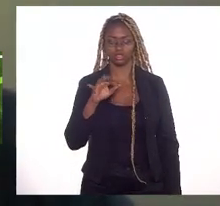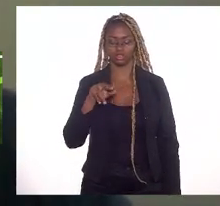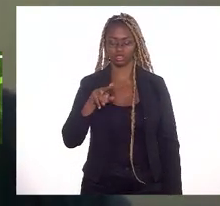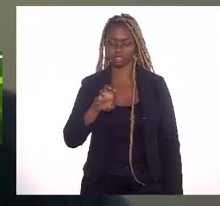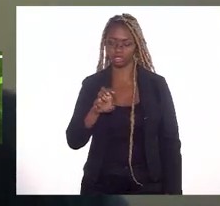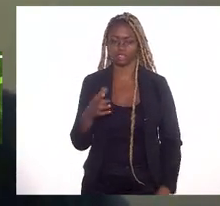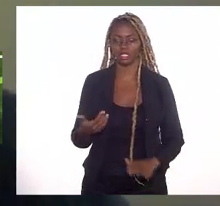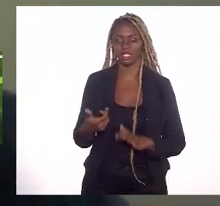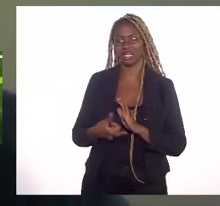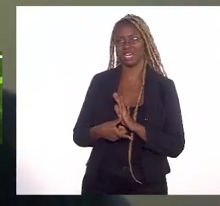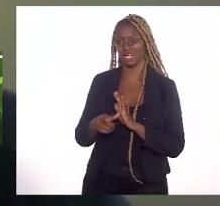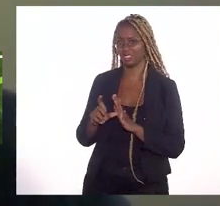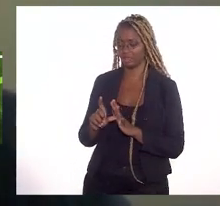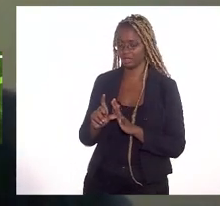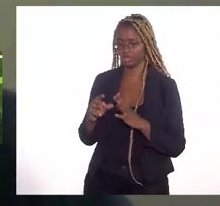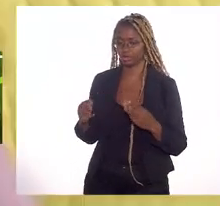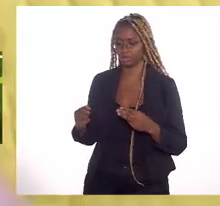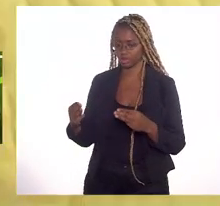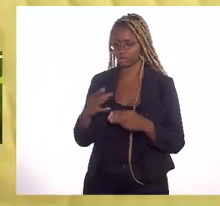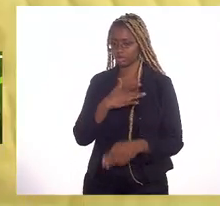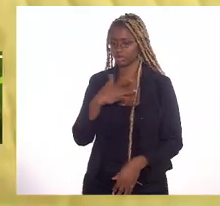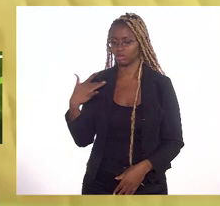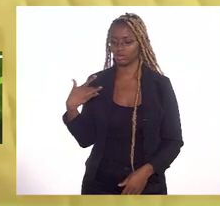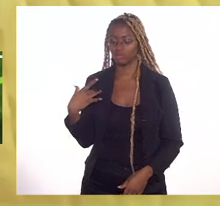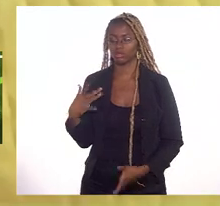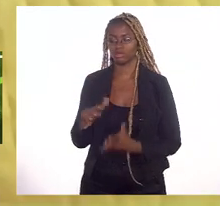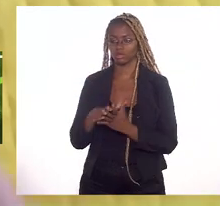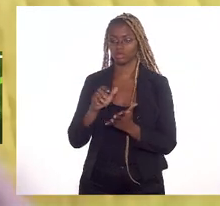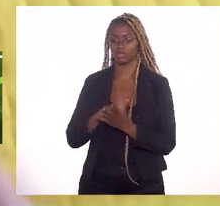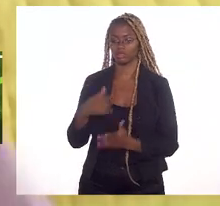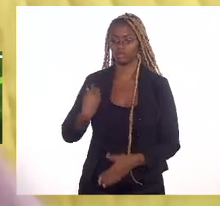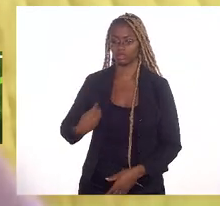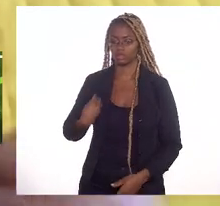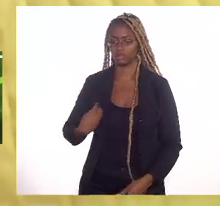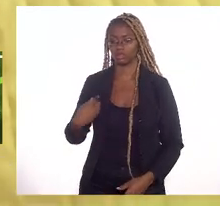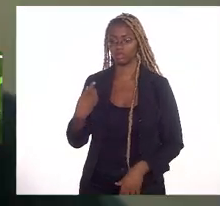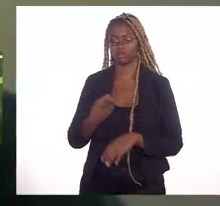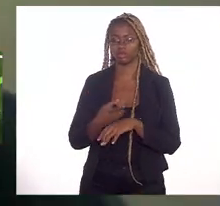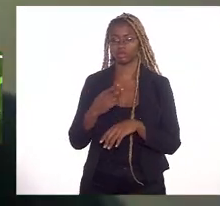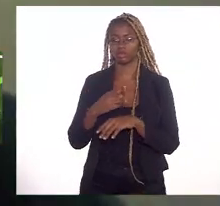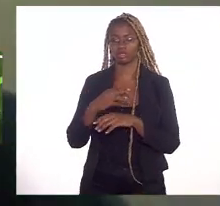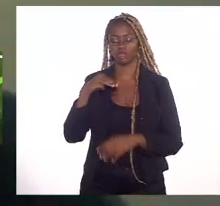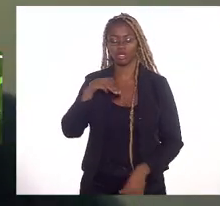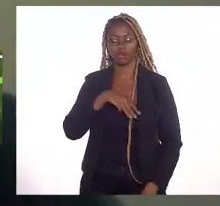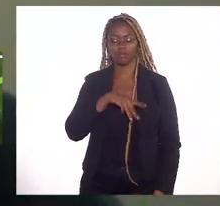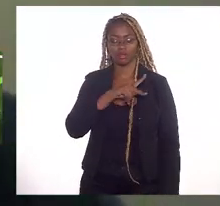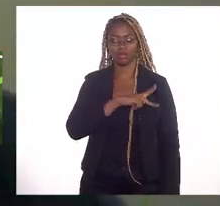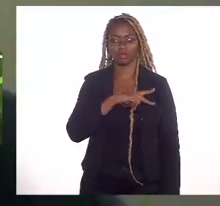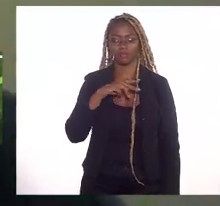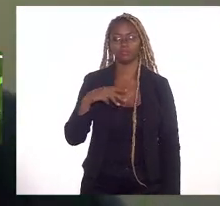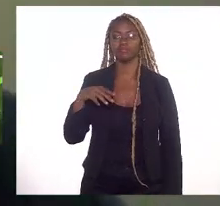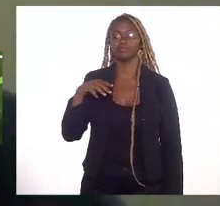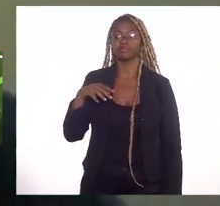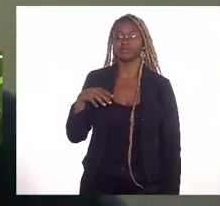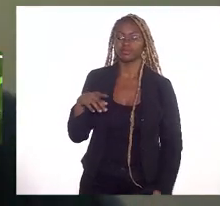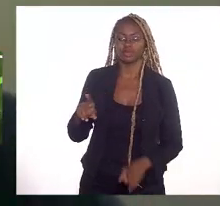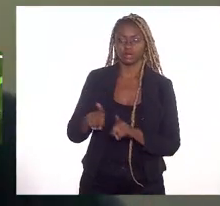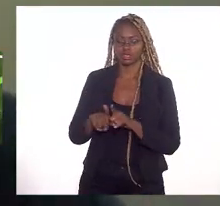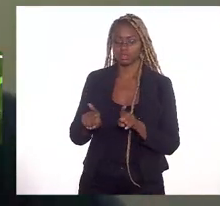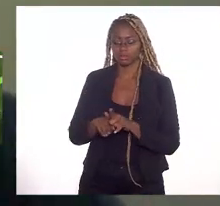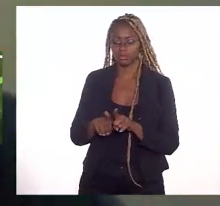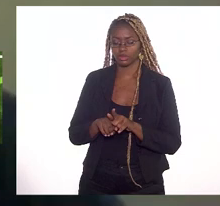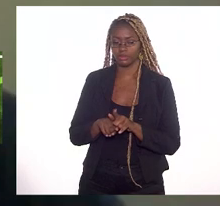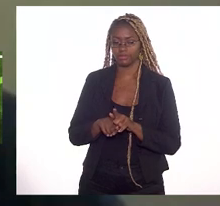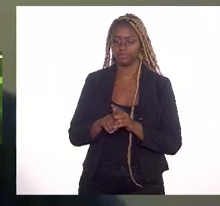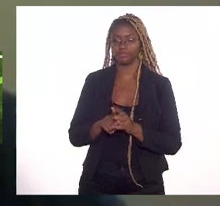Saúde, eu quero registrar aqui a presença da doutora Márcia Lustosa, do MP, de Miriam Lopes, do Sindicato dos Técnicos